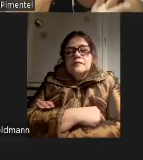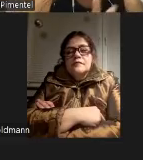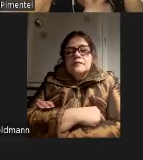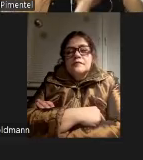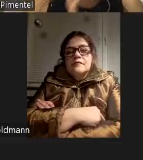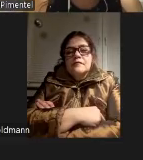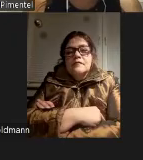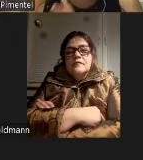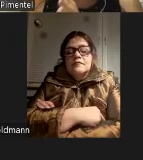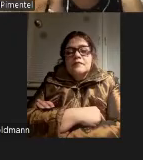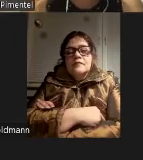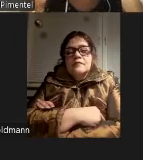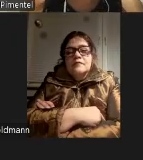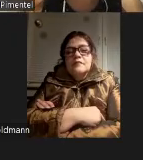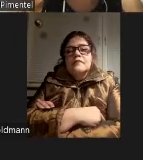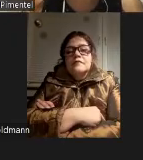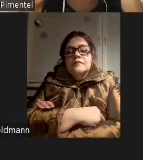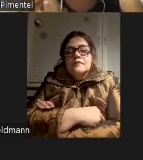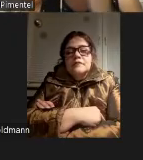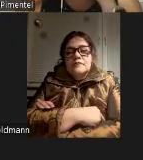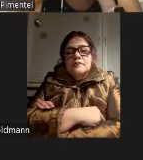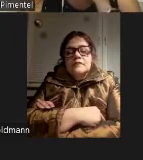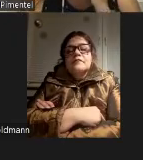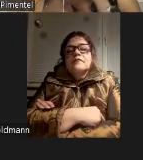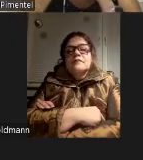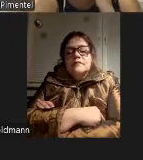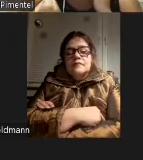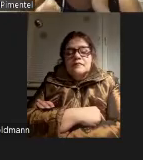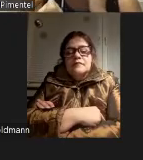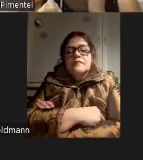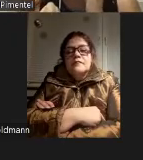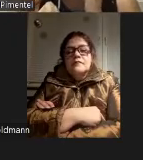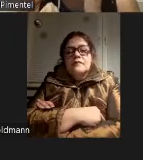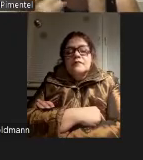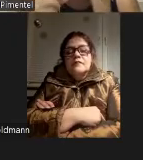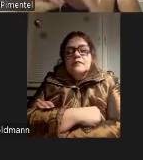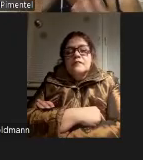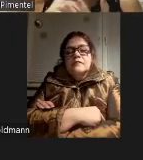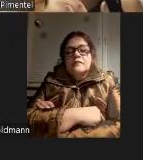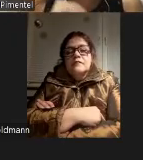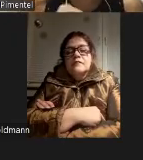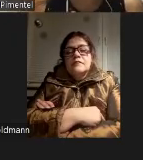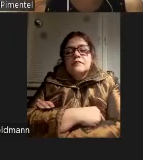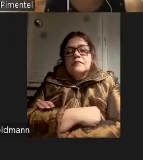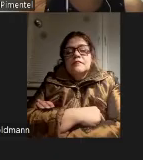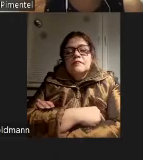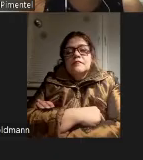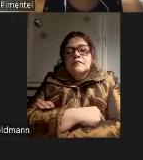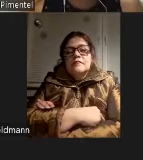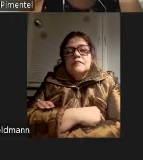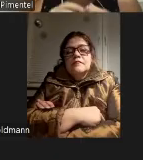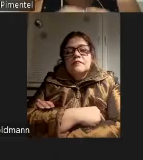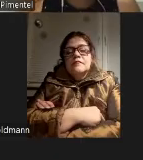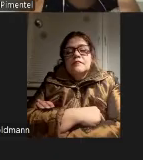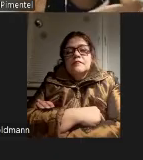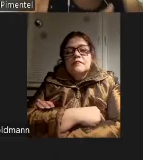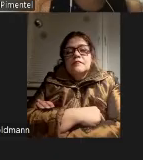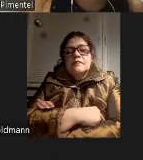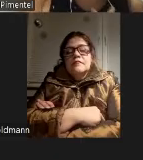organizar, armazenar em longo prazo essas informações captadas pelo córtex. E a privação do sono,